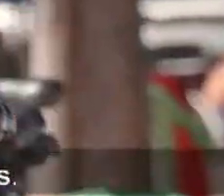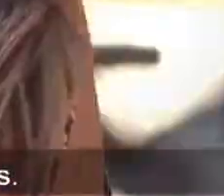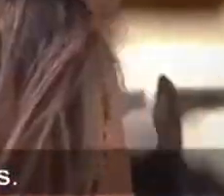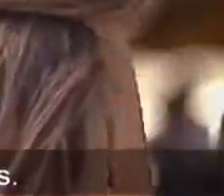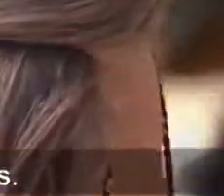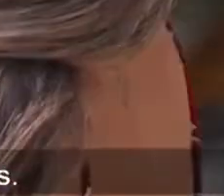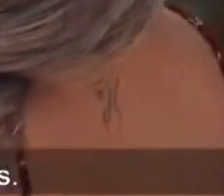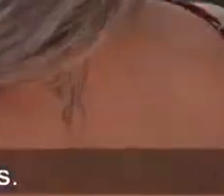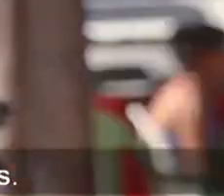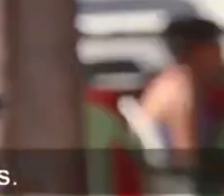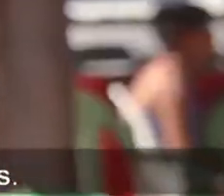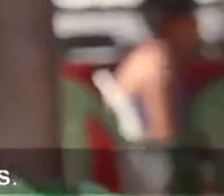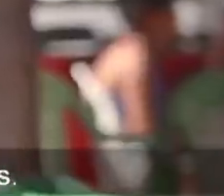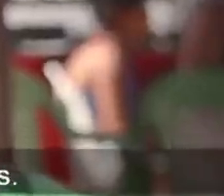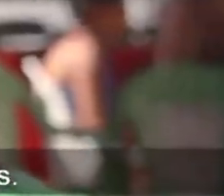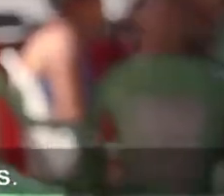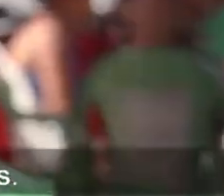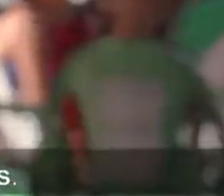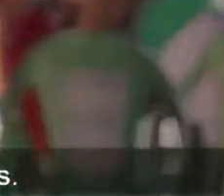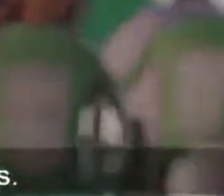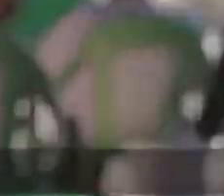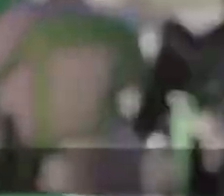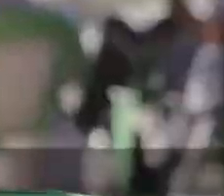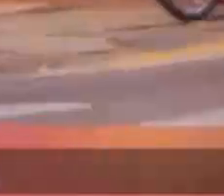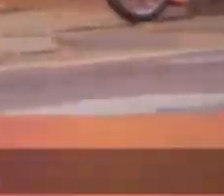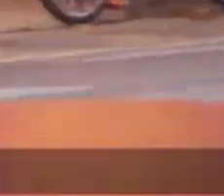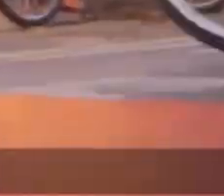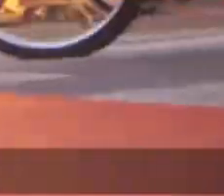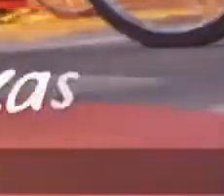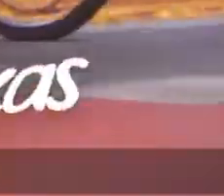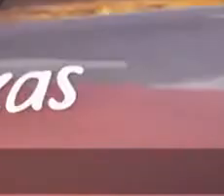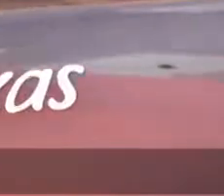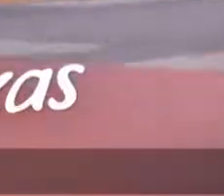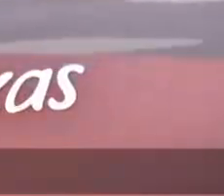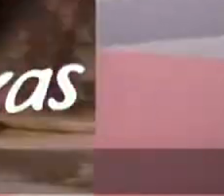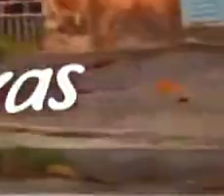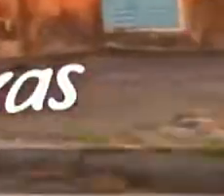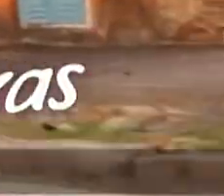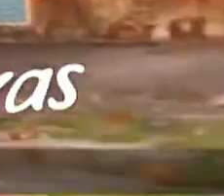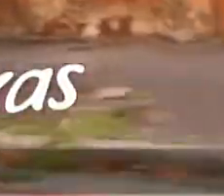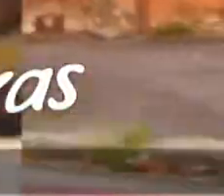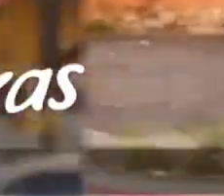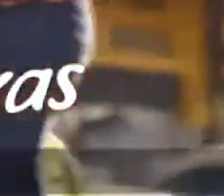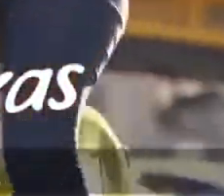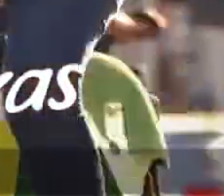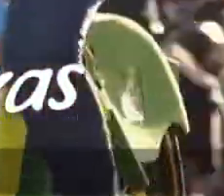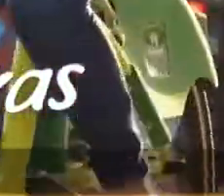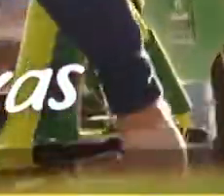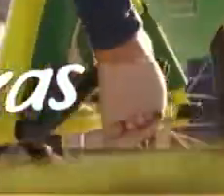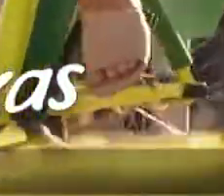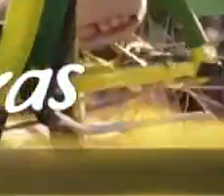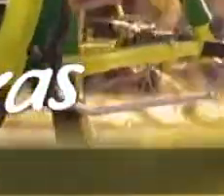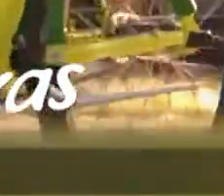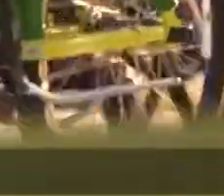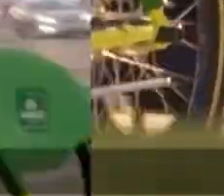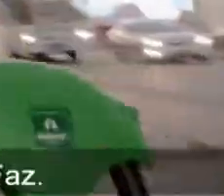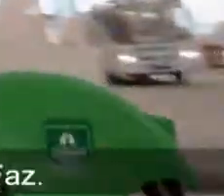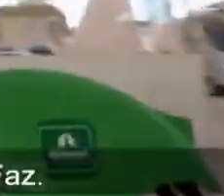Bicicletar com bicicletas mais adequadas para as mulheres. E mais ciclofaixas facilitando a mobilidade em